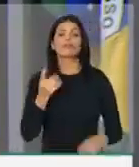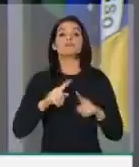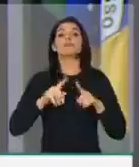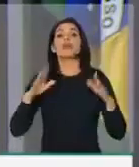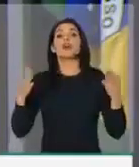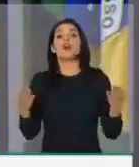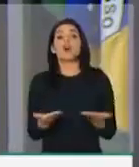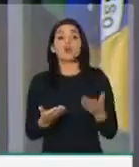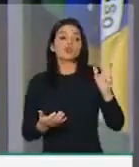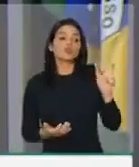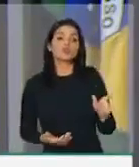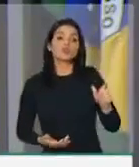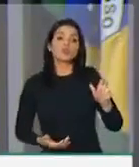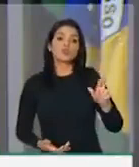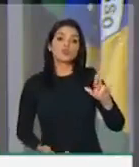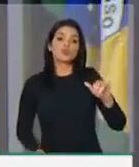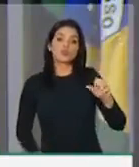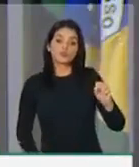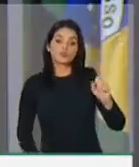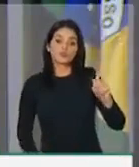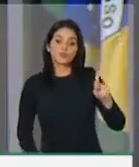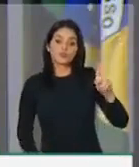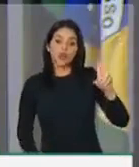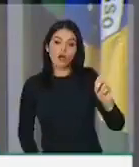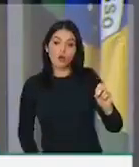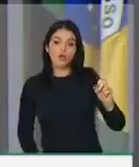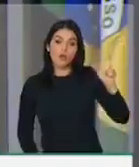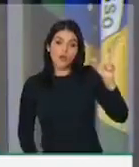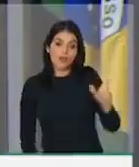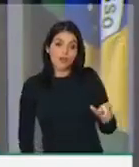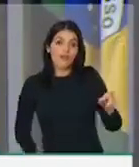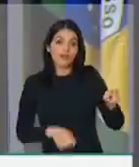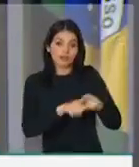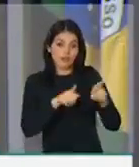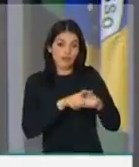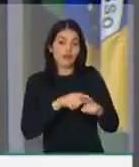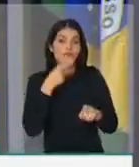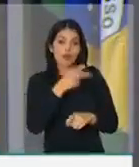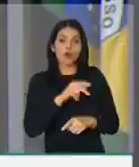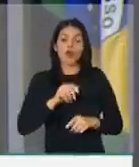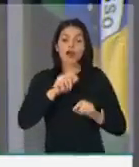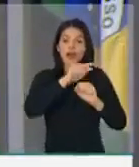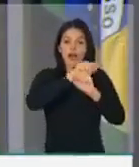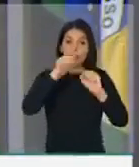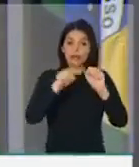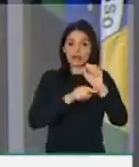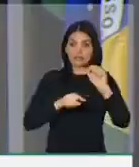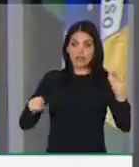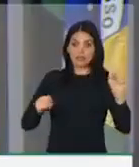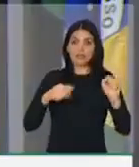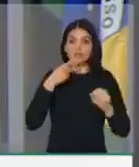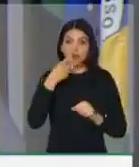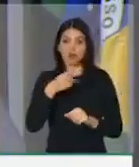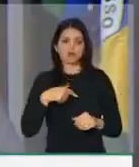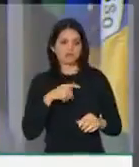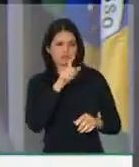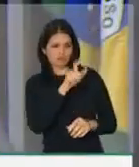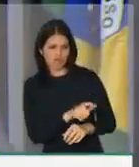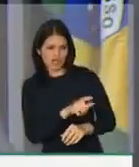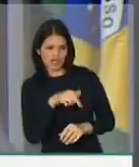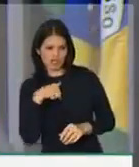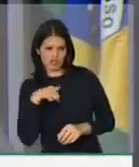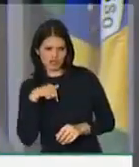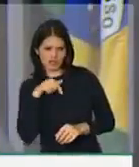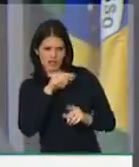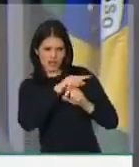esse senhor Luiz Paulo domingueti agravante que inclusive frios aqui que as 300 que diz que não tem intermediadores